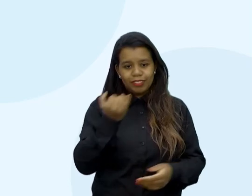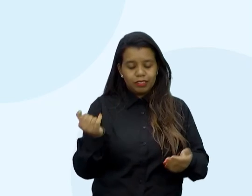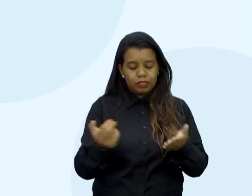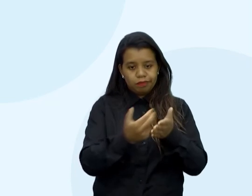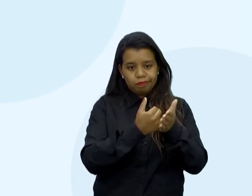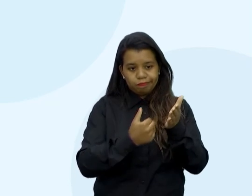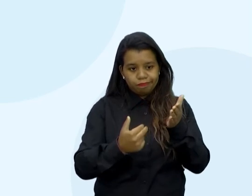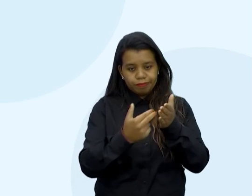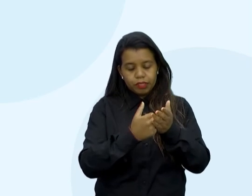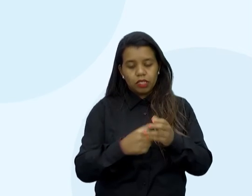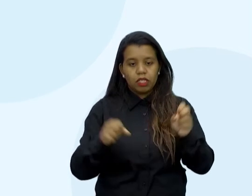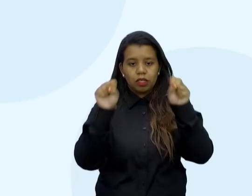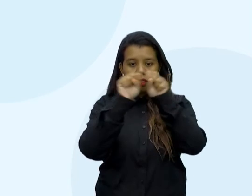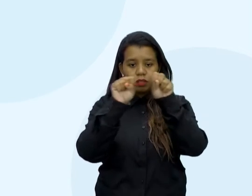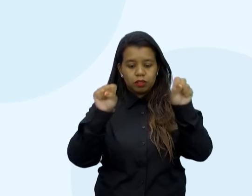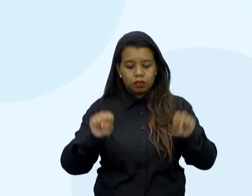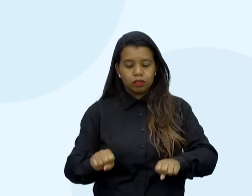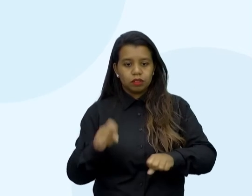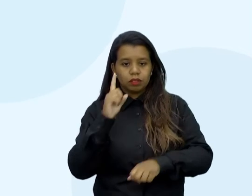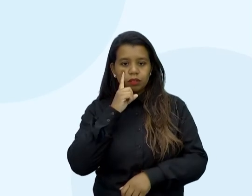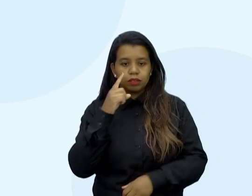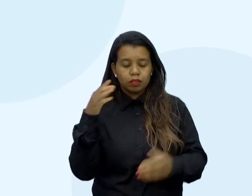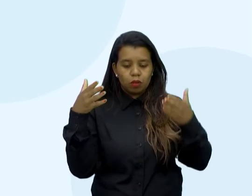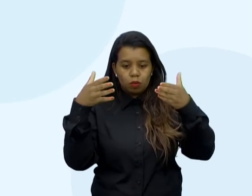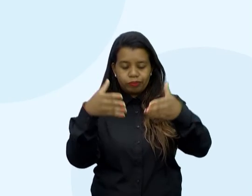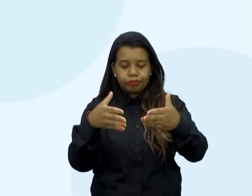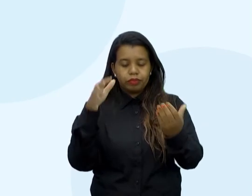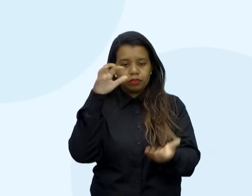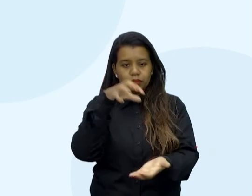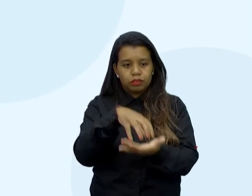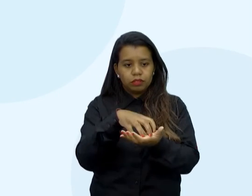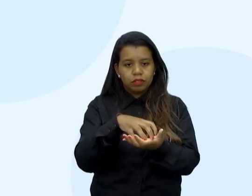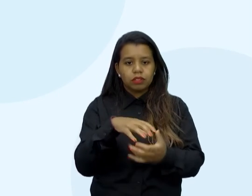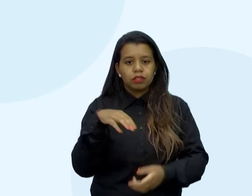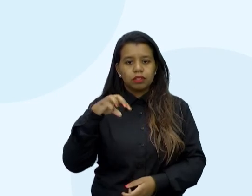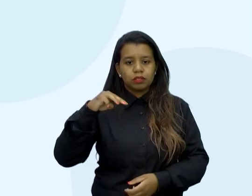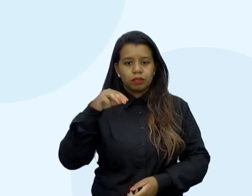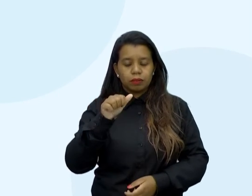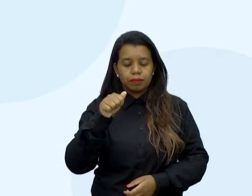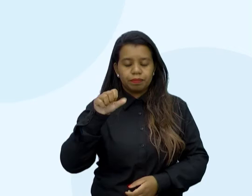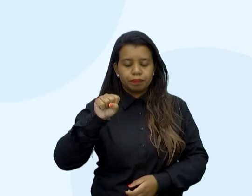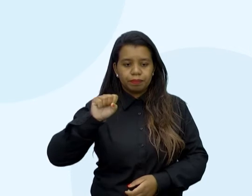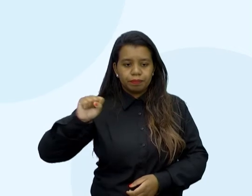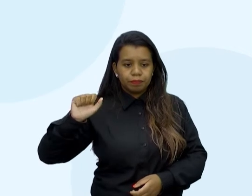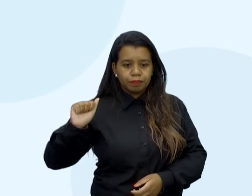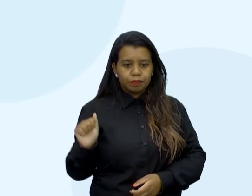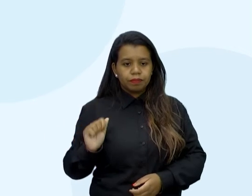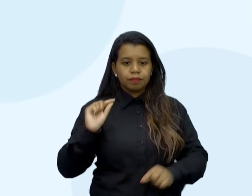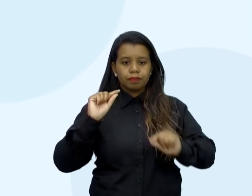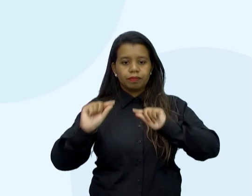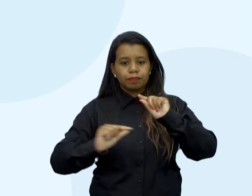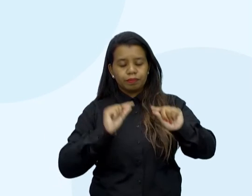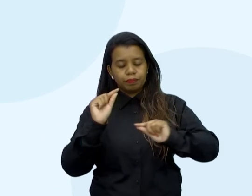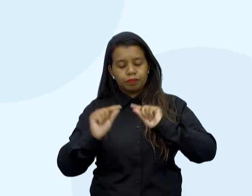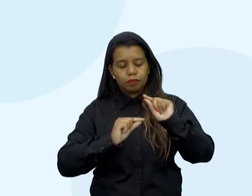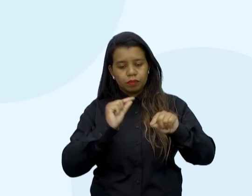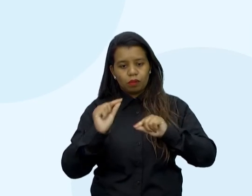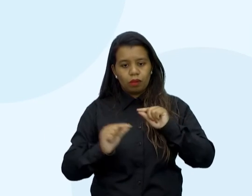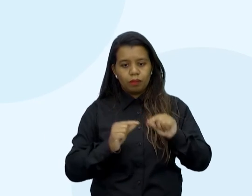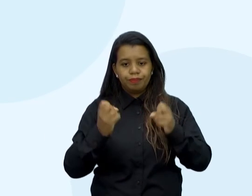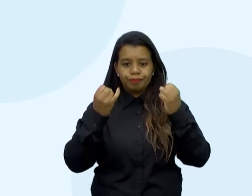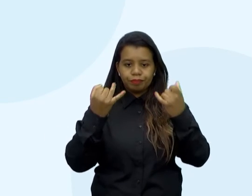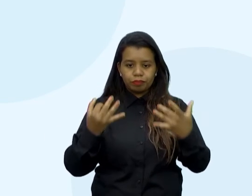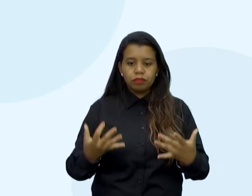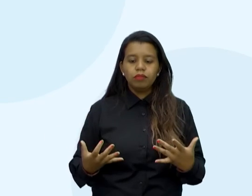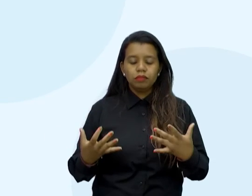Vamos sistematizar o que é centro de massa? Eu falei também, né? Eu ia fazer o desenho, ali eu já fiz lá no plano inclinado e agora a gente vai falar aí